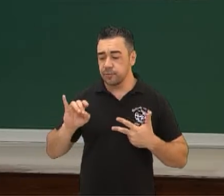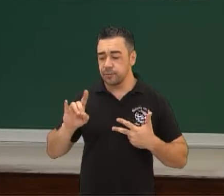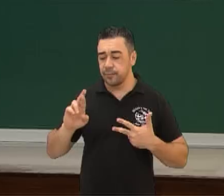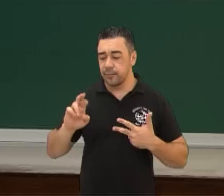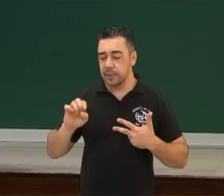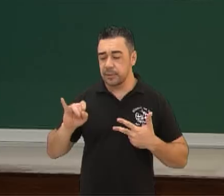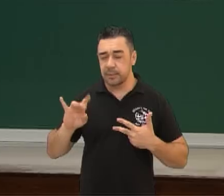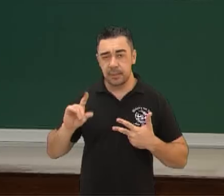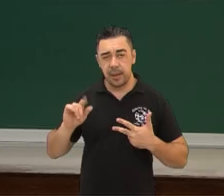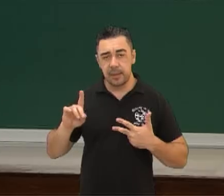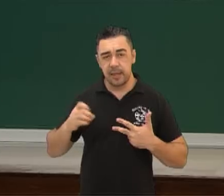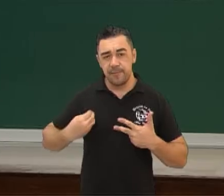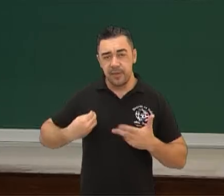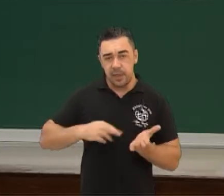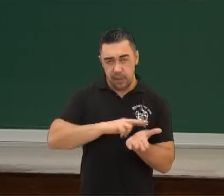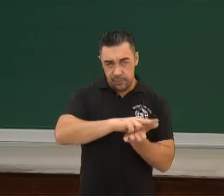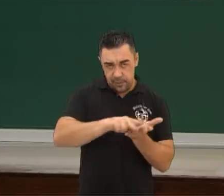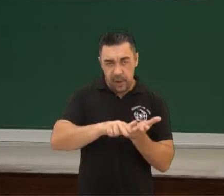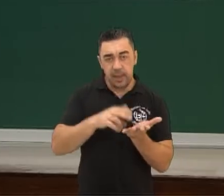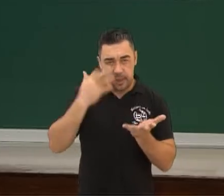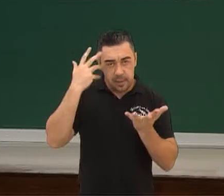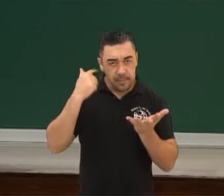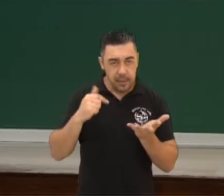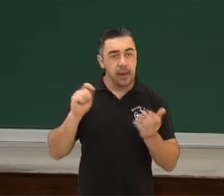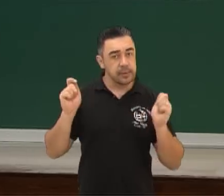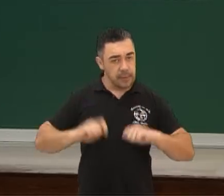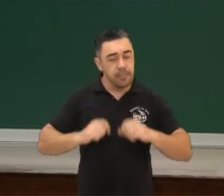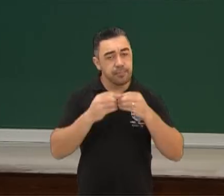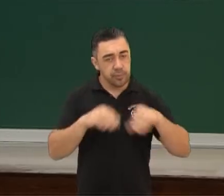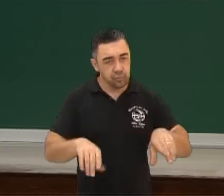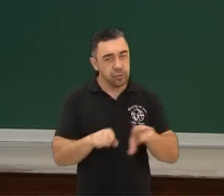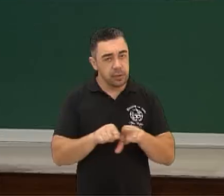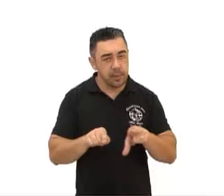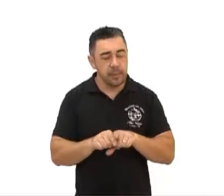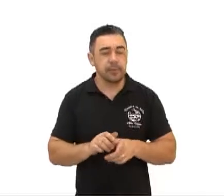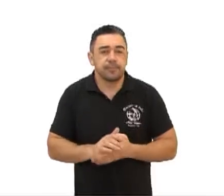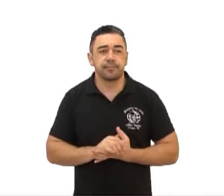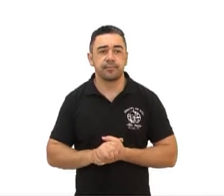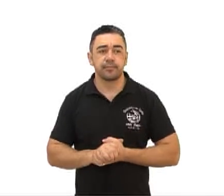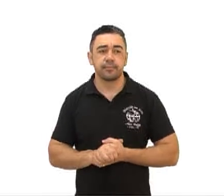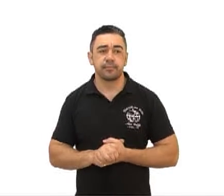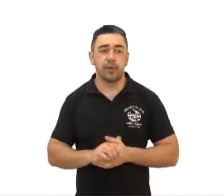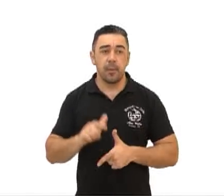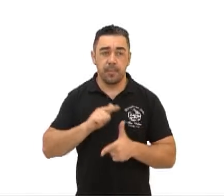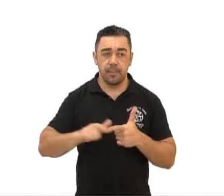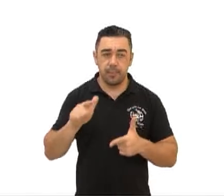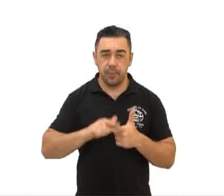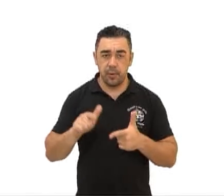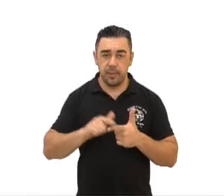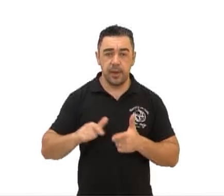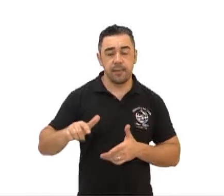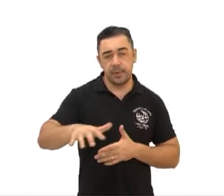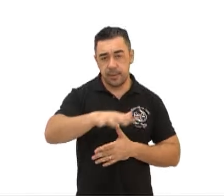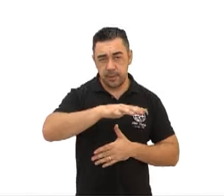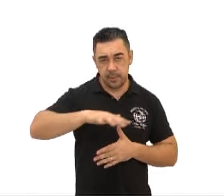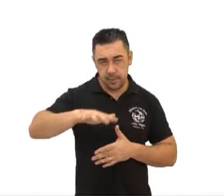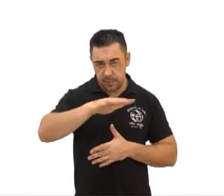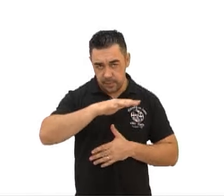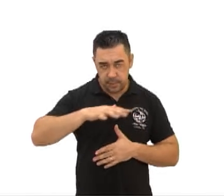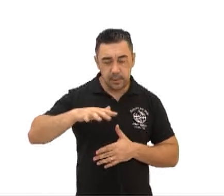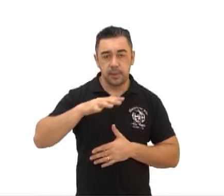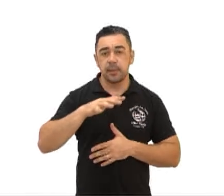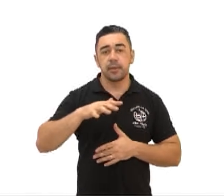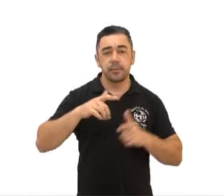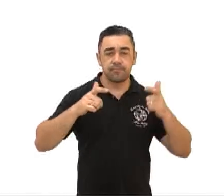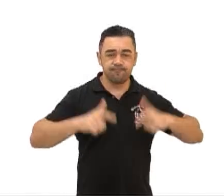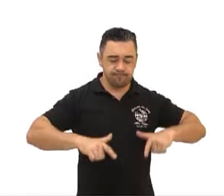homem que traz danos para a natureza. Impactos ambientais no espaço rural. Então, nós vamos